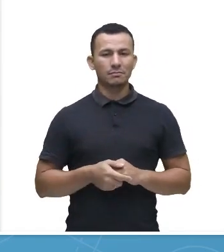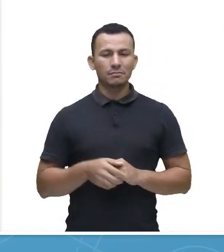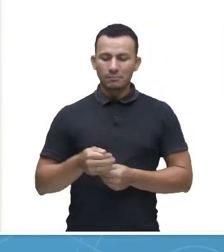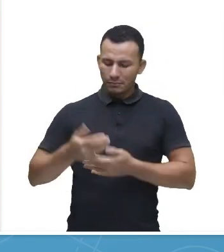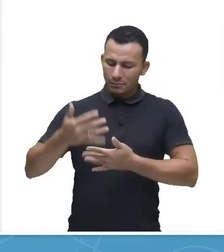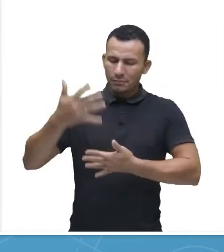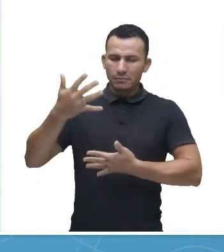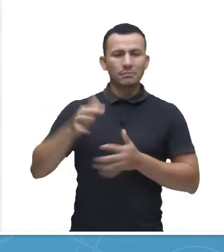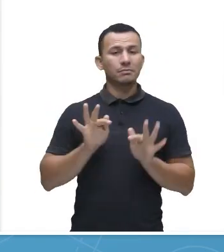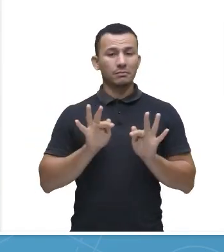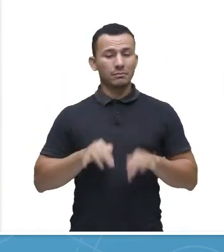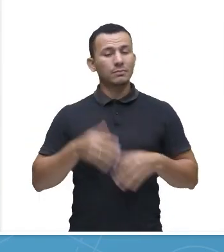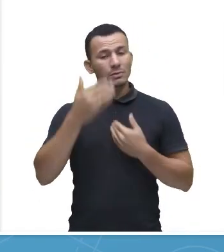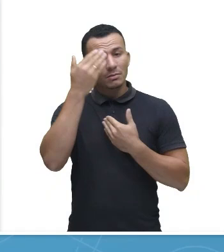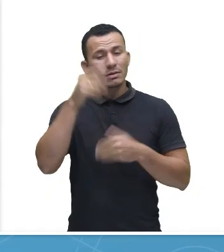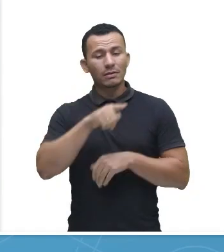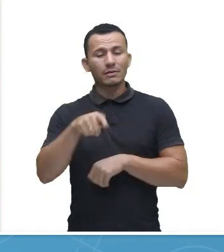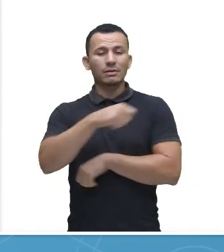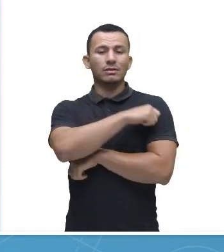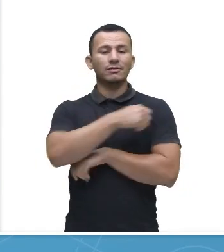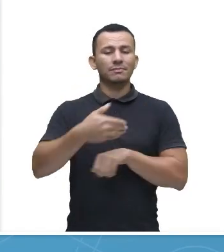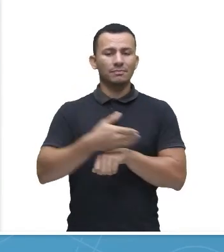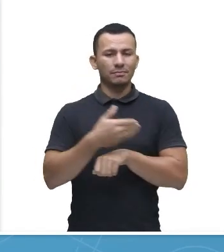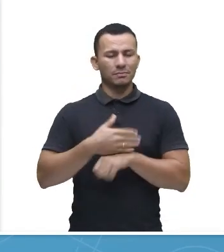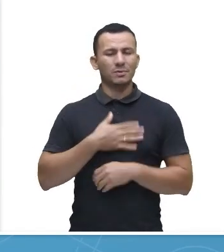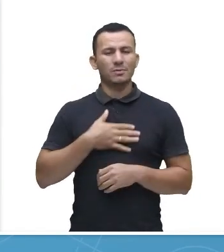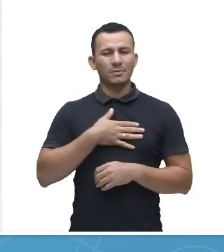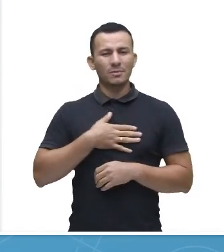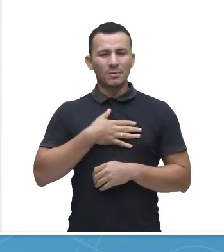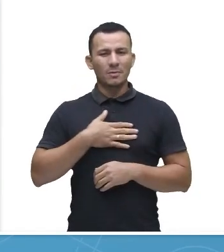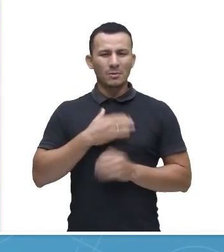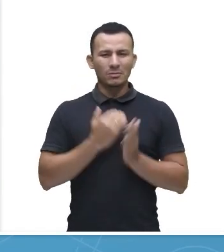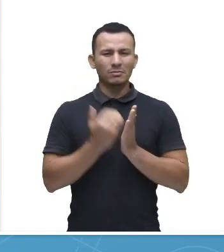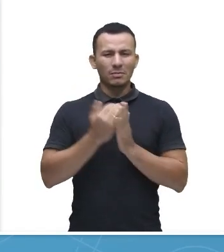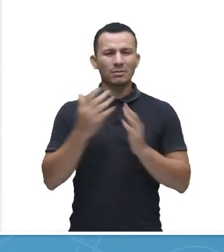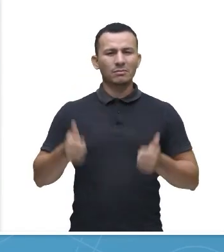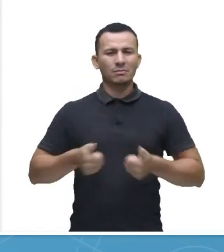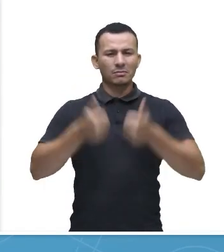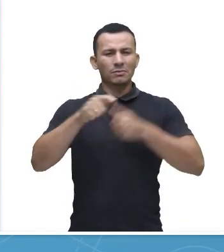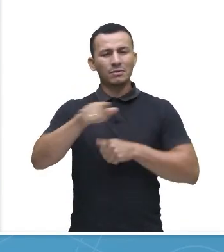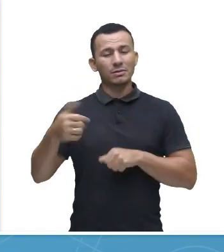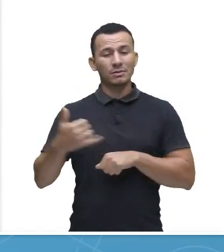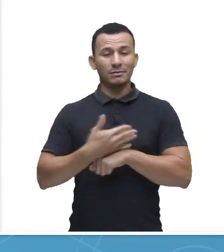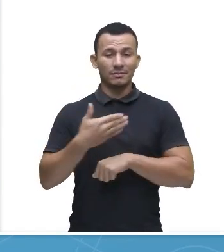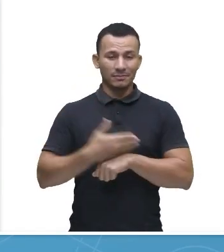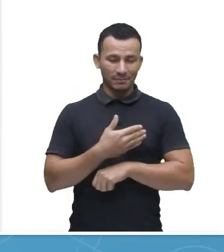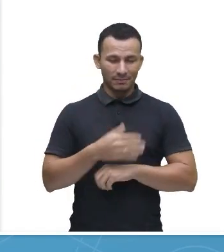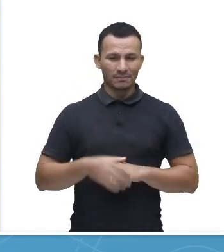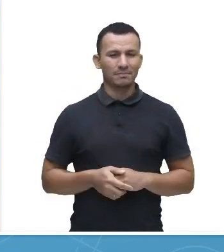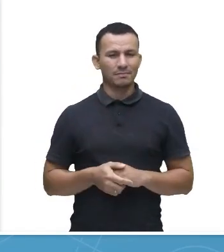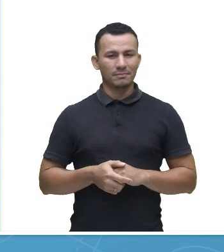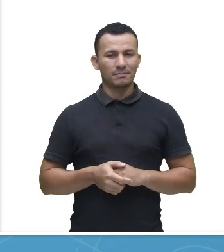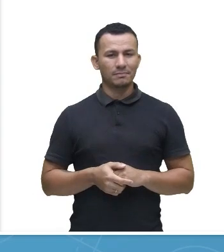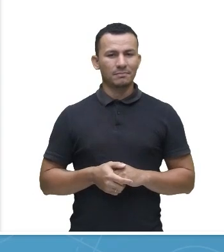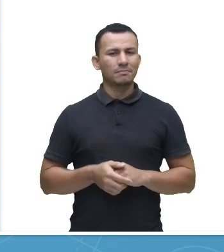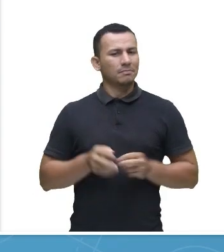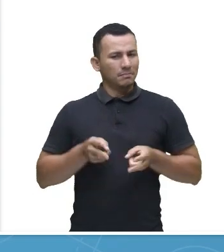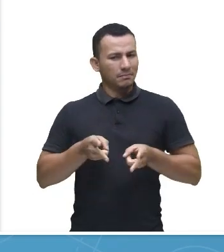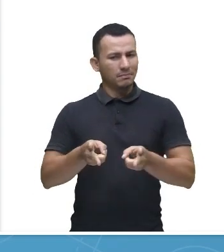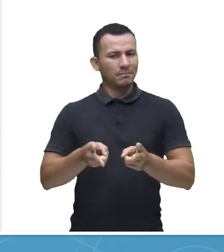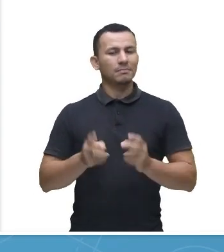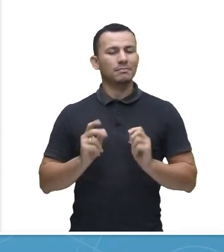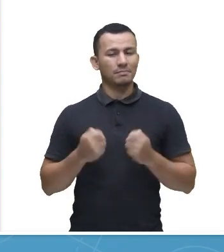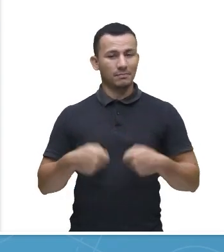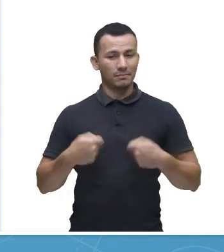as respostas, né? Obrigado, pessoal. Estou gostando de ver. Está cada vez mais melhorando aí a participação de vocês. É isso mesmo. Gosto de ver assim,